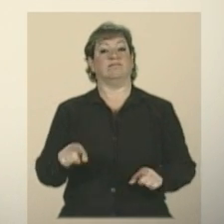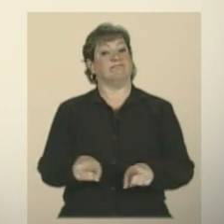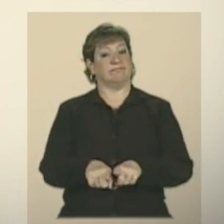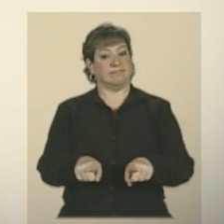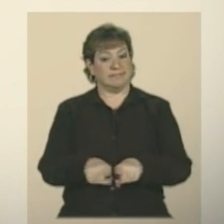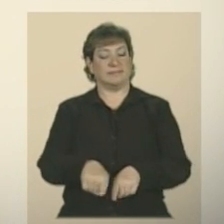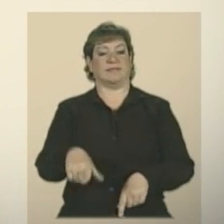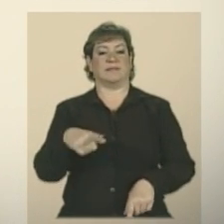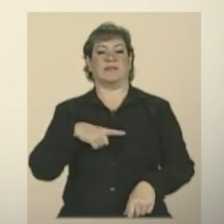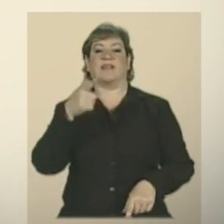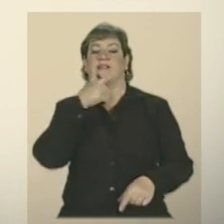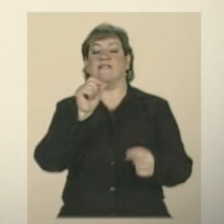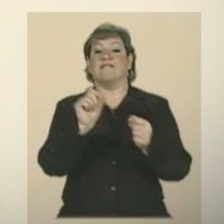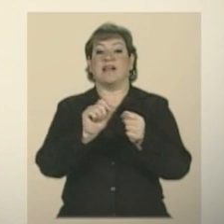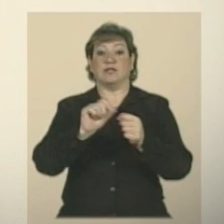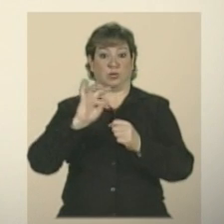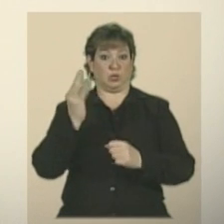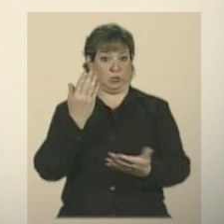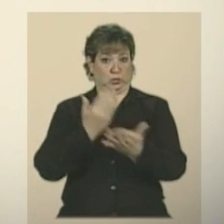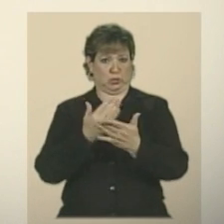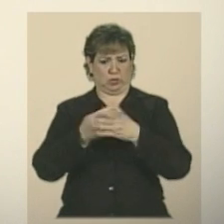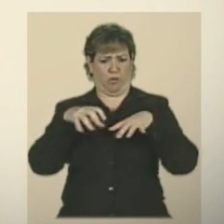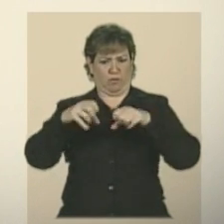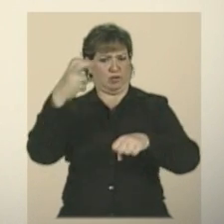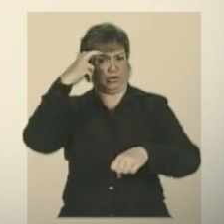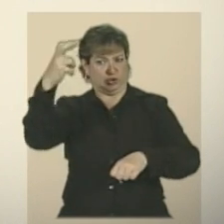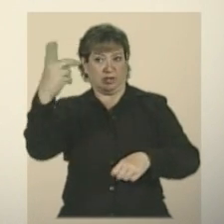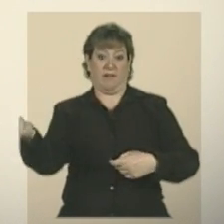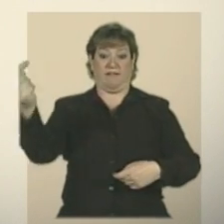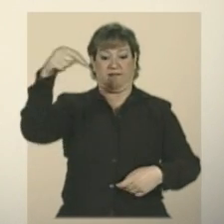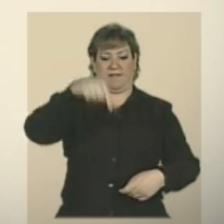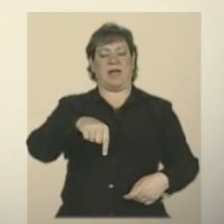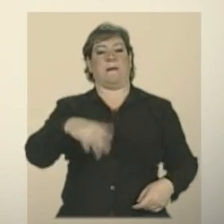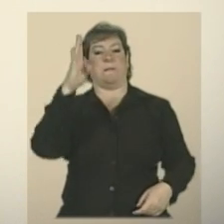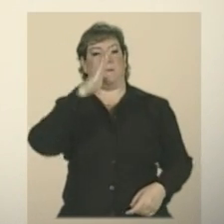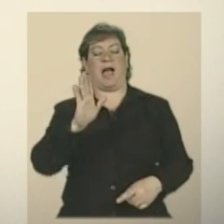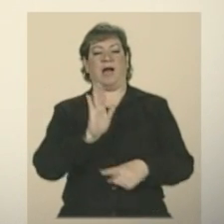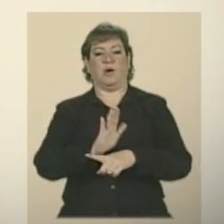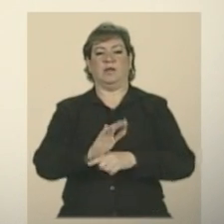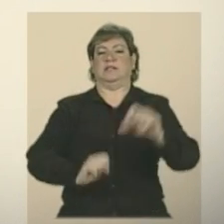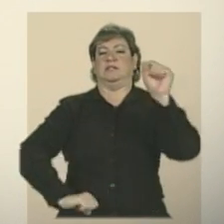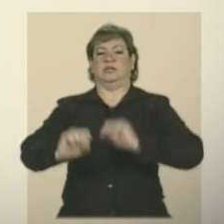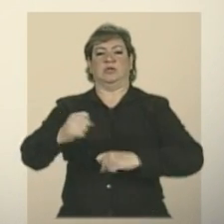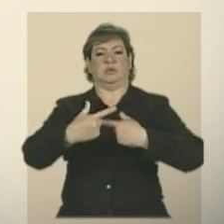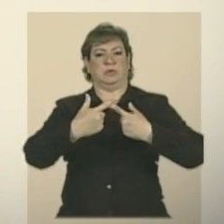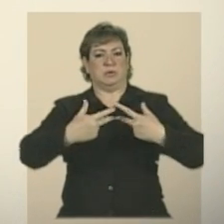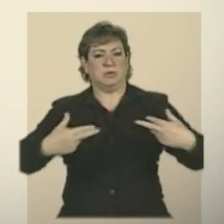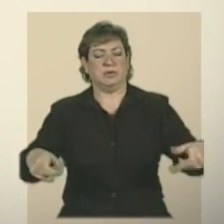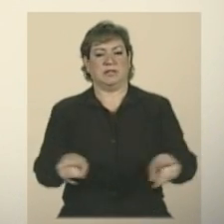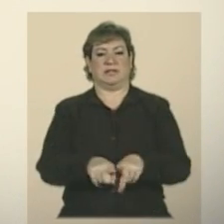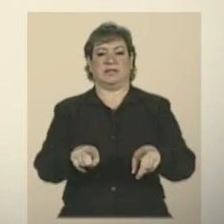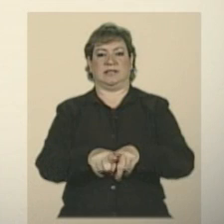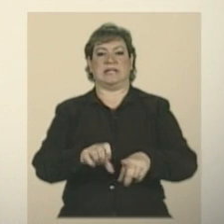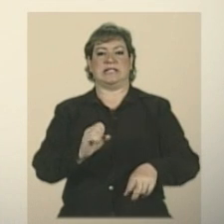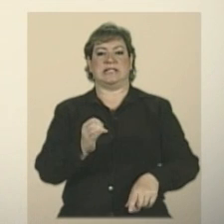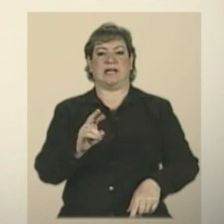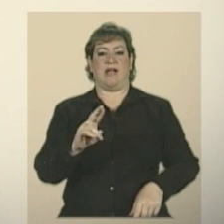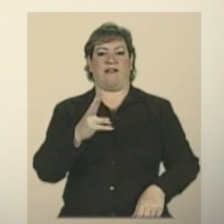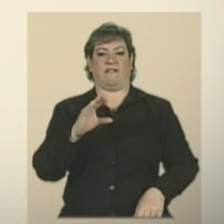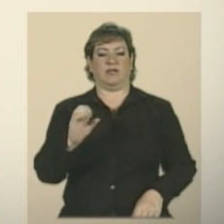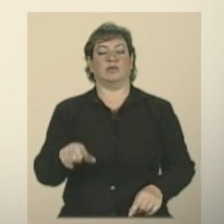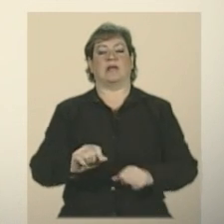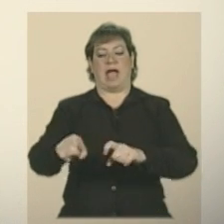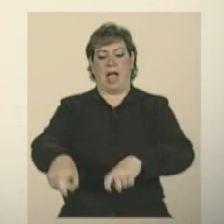Luciano, aplicando conhecimento à nossa atividade industrial, à nossa prestação de serviço, à